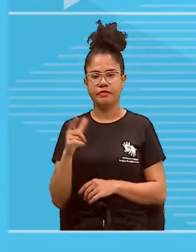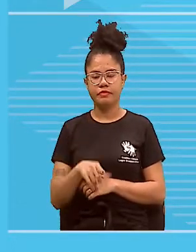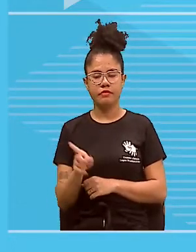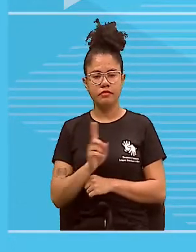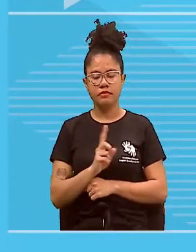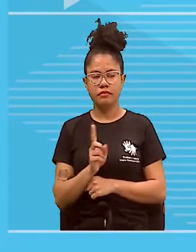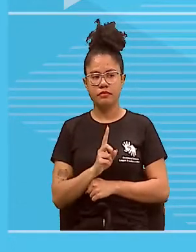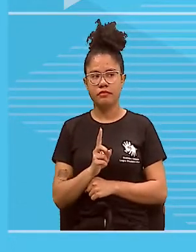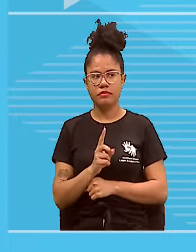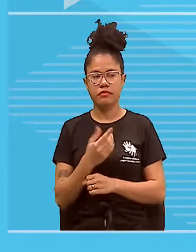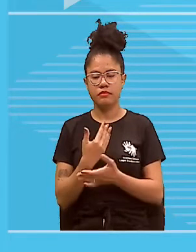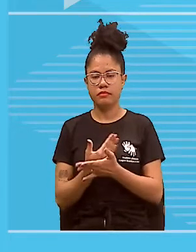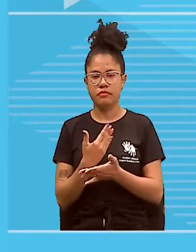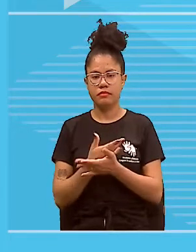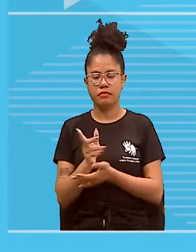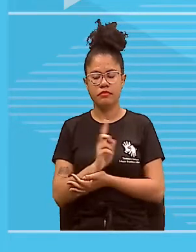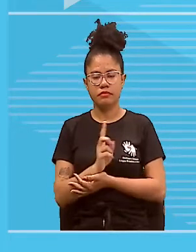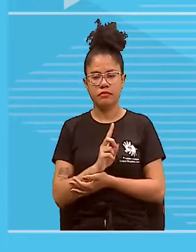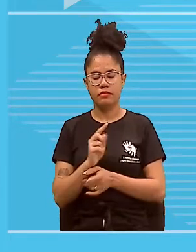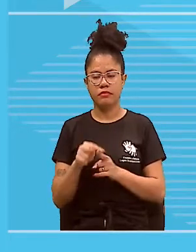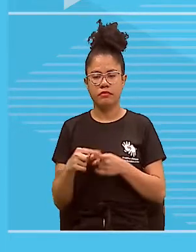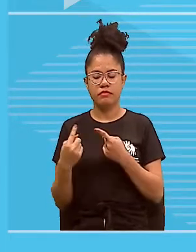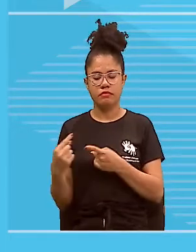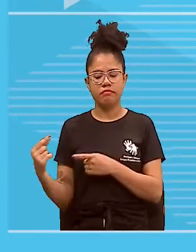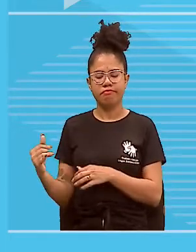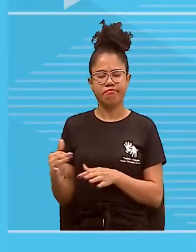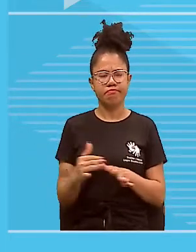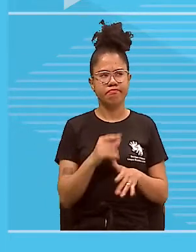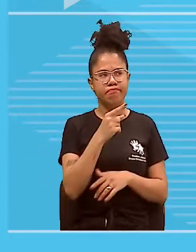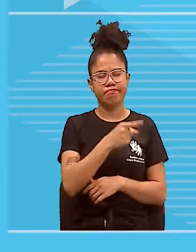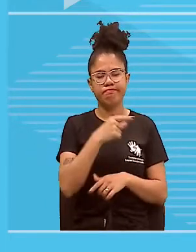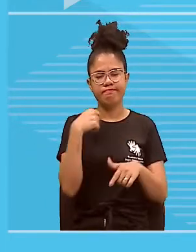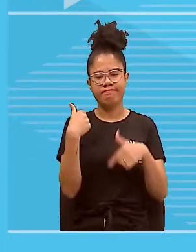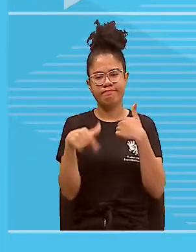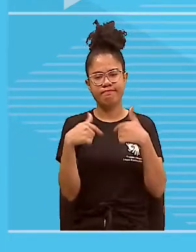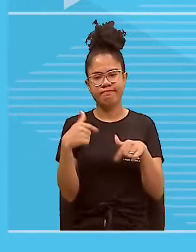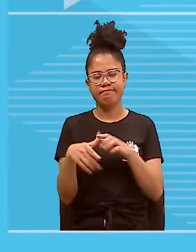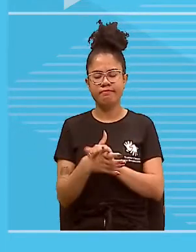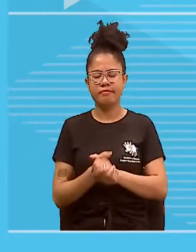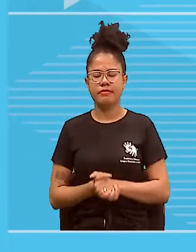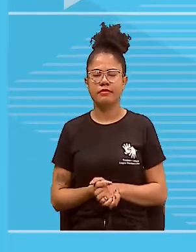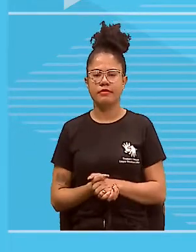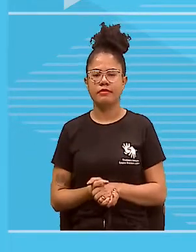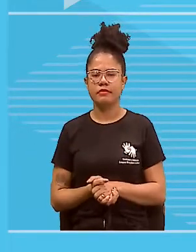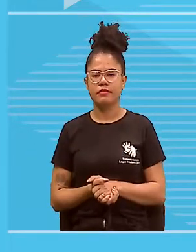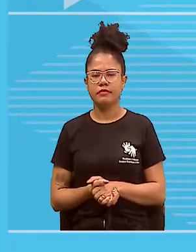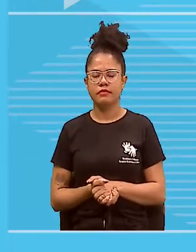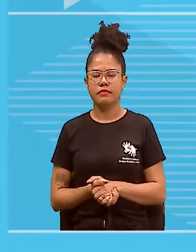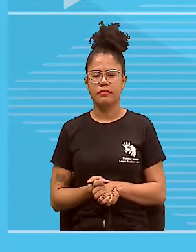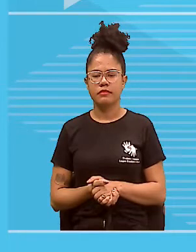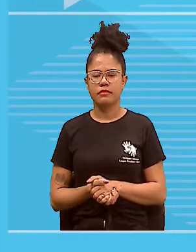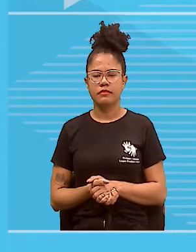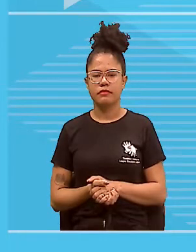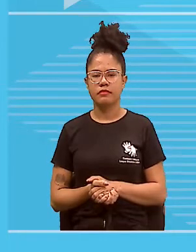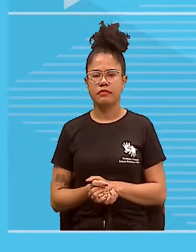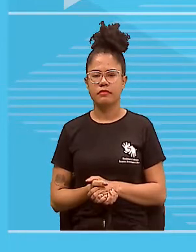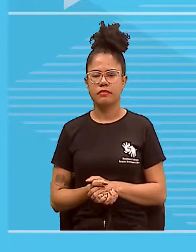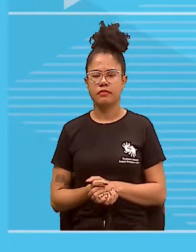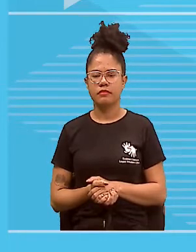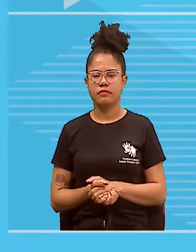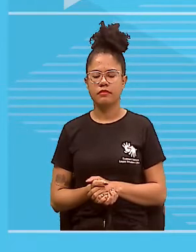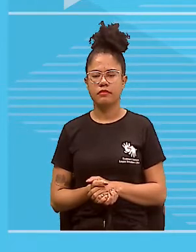país todo mas é algumas regiões isso era muito Evidente muito visível Beleza